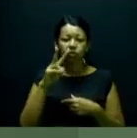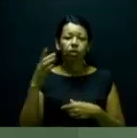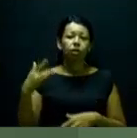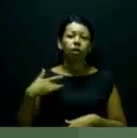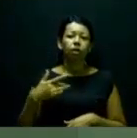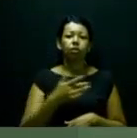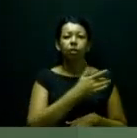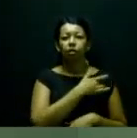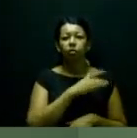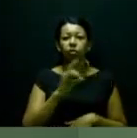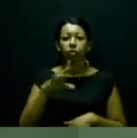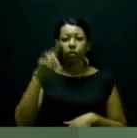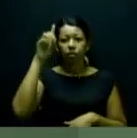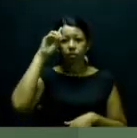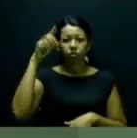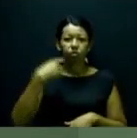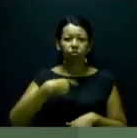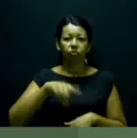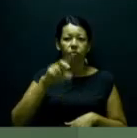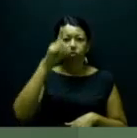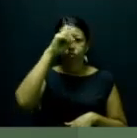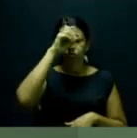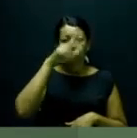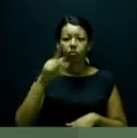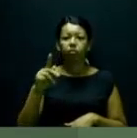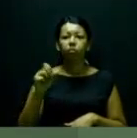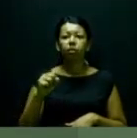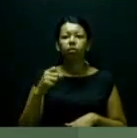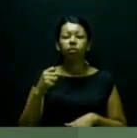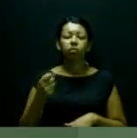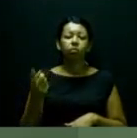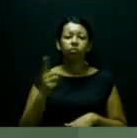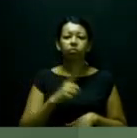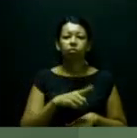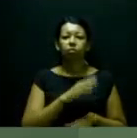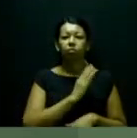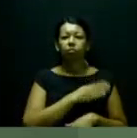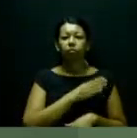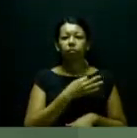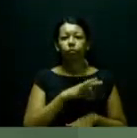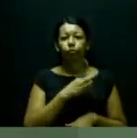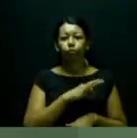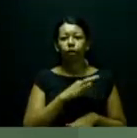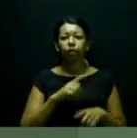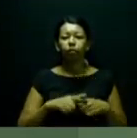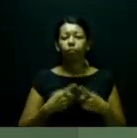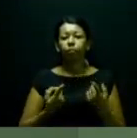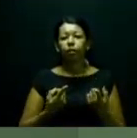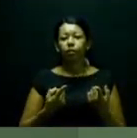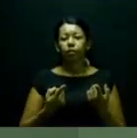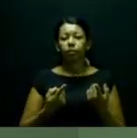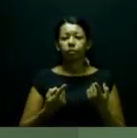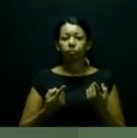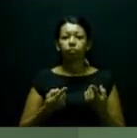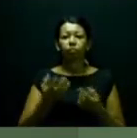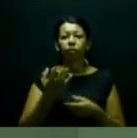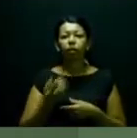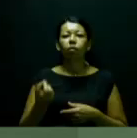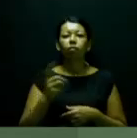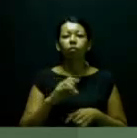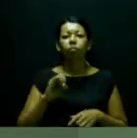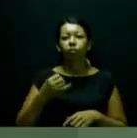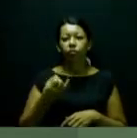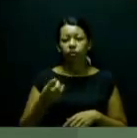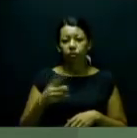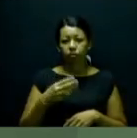saúde. Cada dia que eu vou nesse hospital e no pronto-socorro, a gente sai de lá com o coração sangrando. Mas com isso, nobre vereador Ivan, quero aqui aproveitar